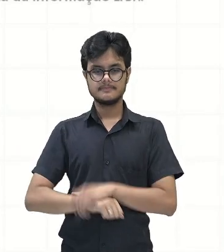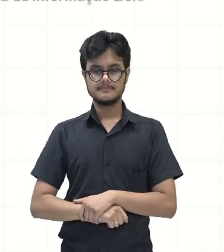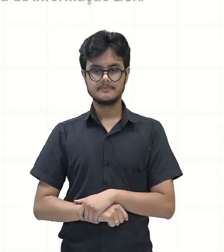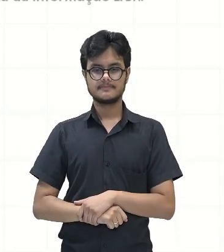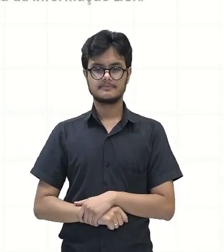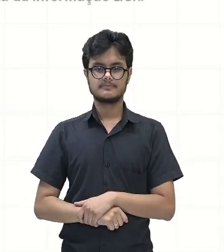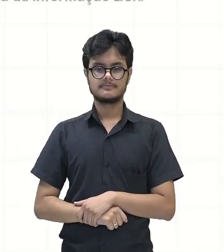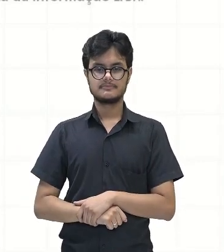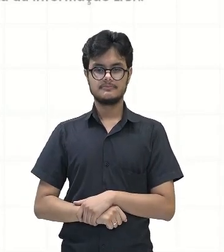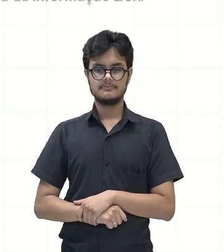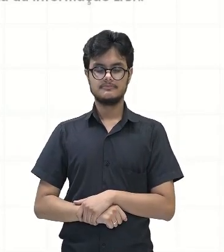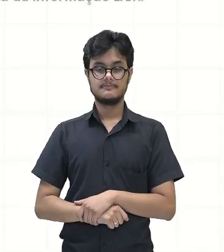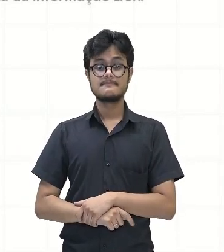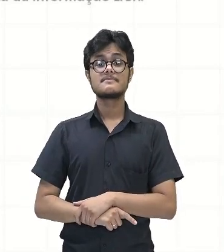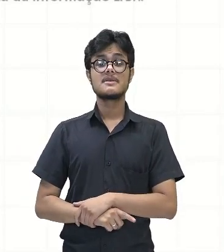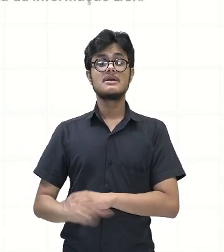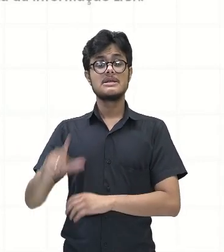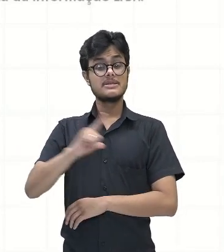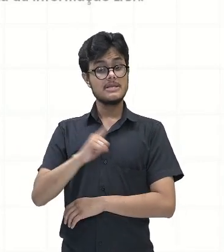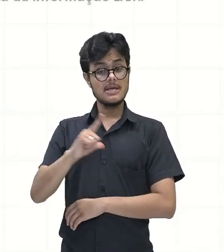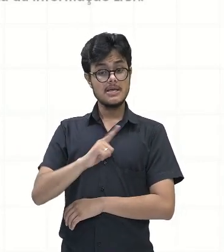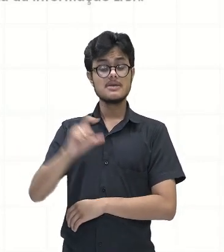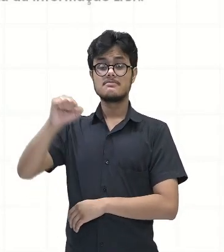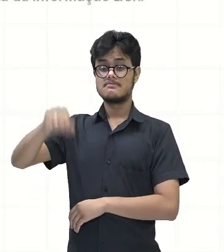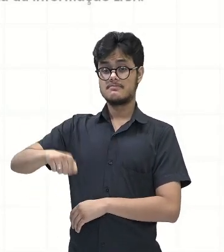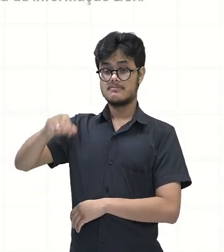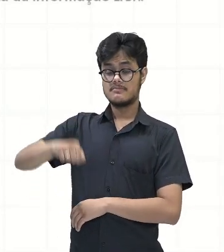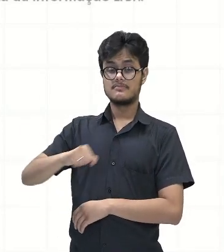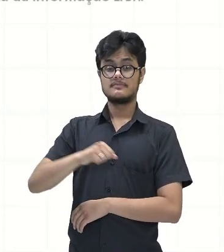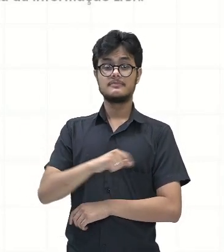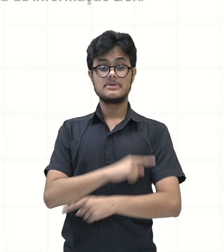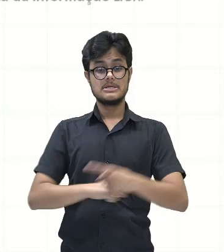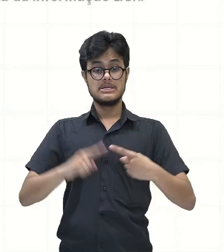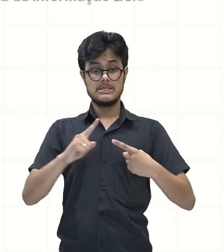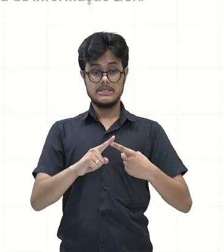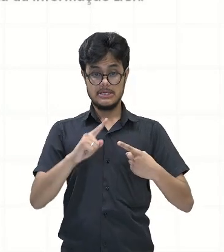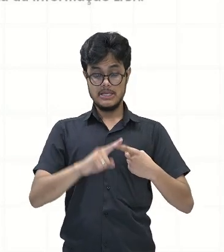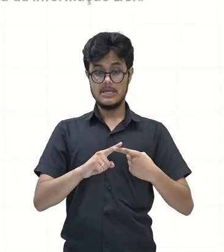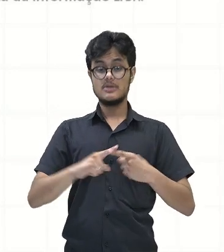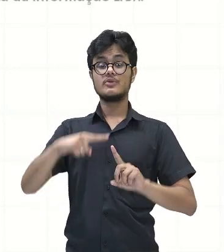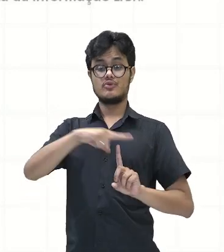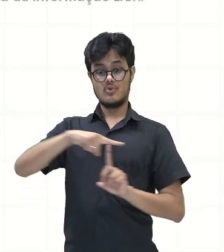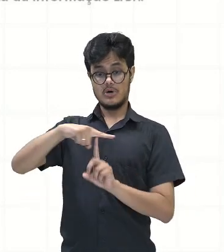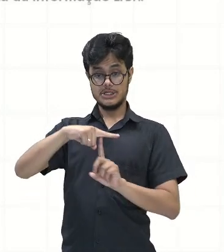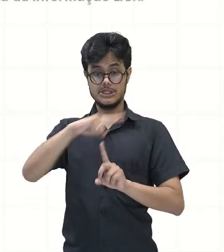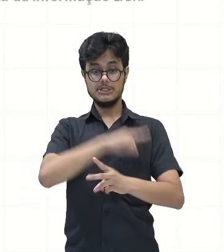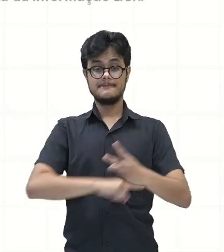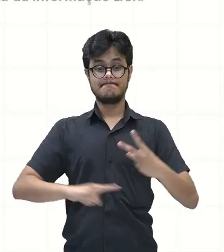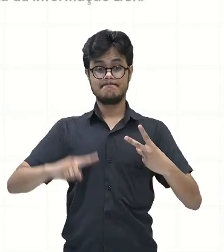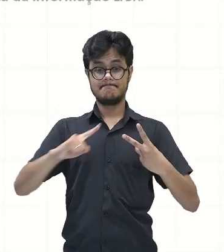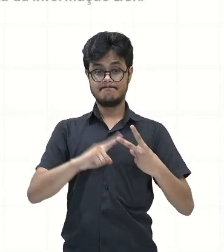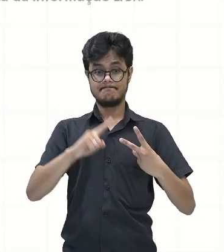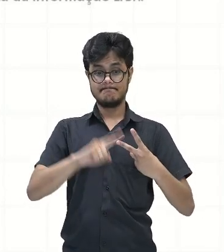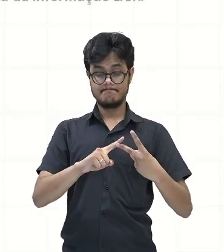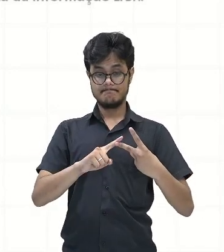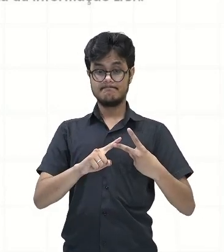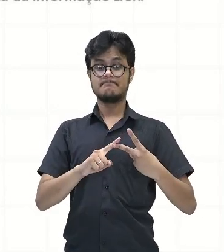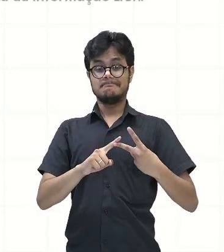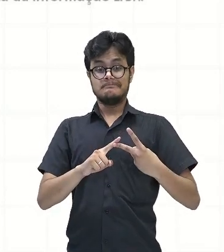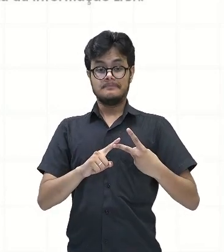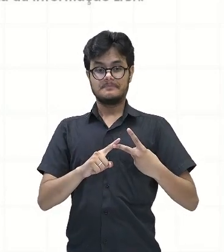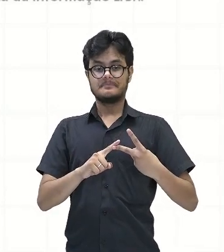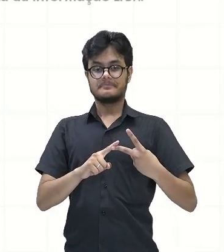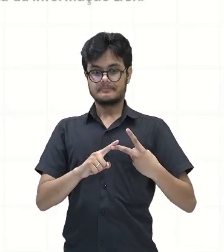essas bacias hidrográficas aqui, a bacia do Tocantins-Araguaia, a bacia Atlântico Nordeste Ocidental do